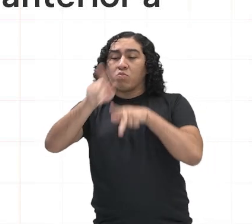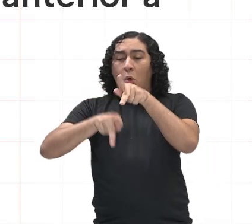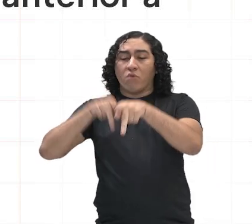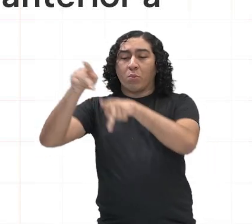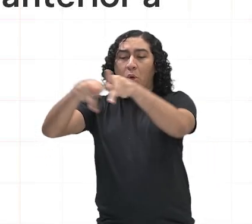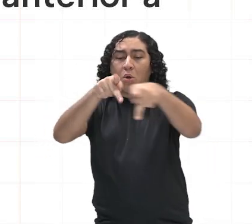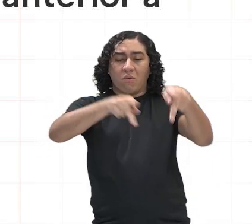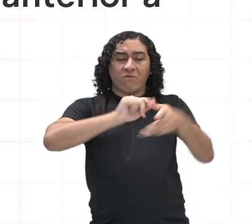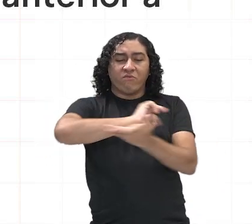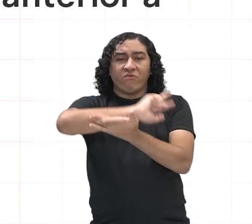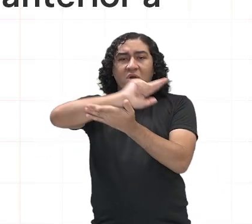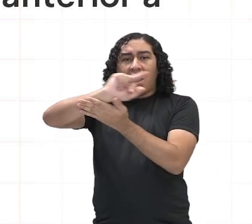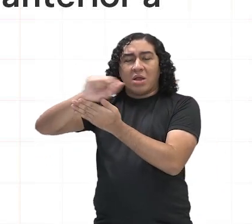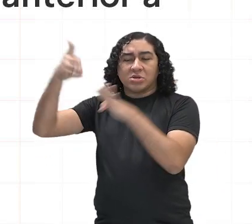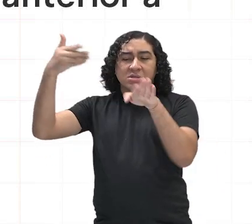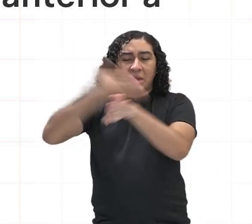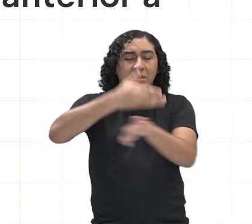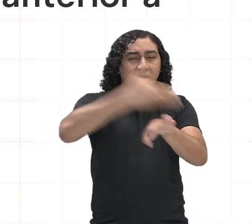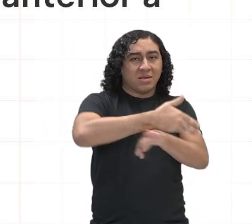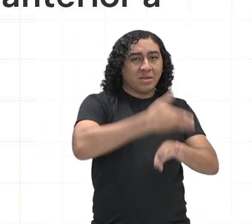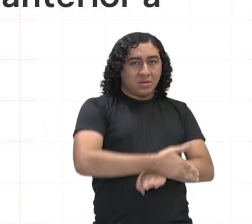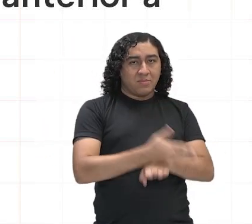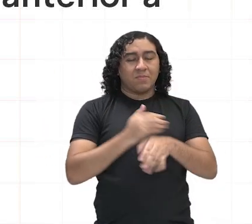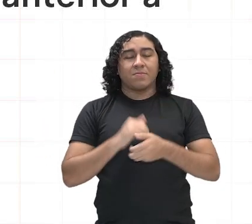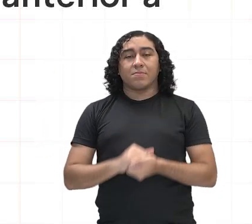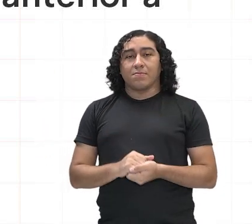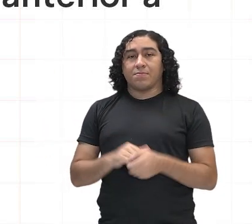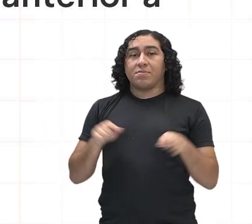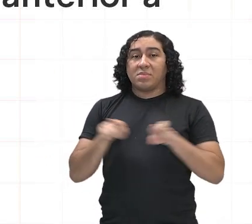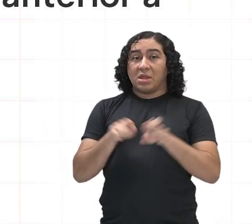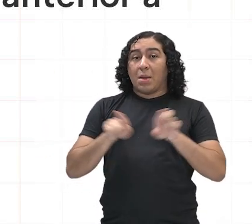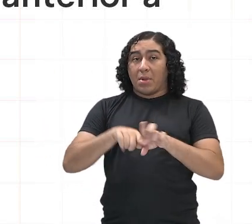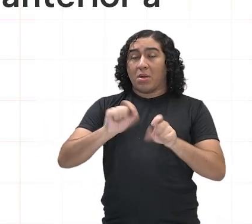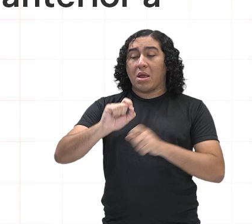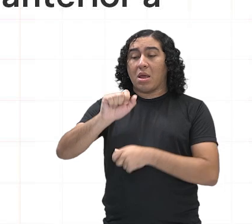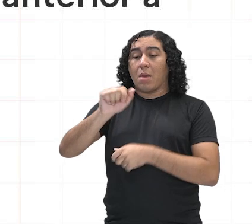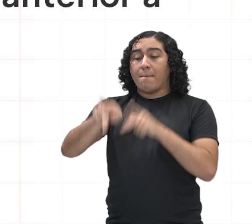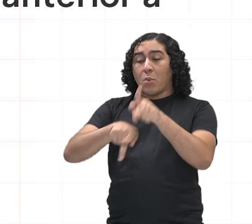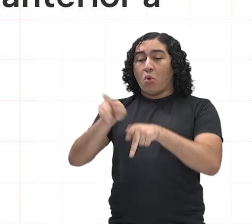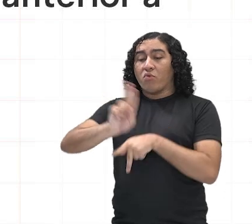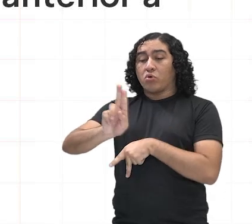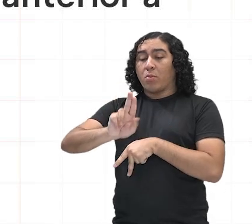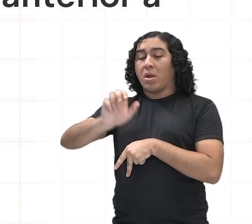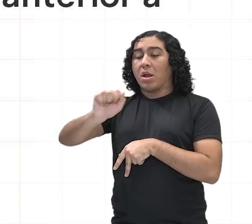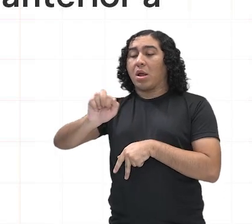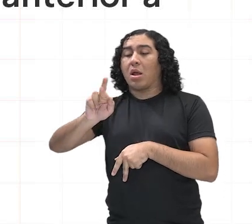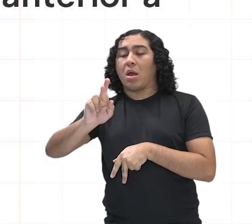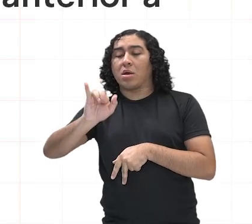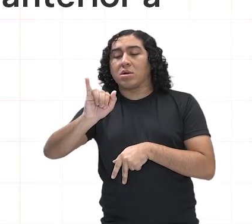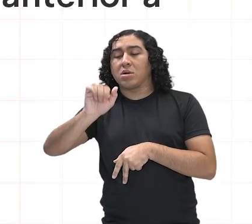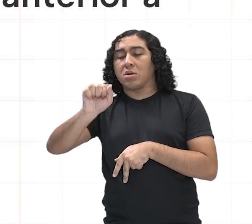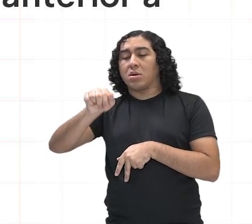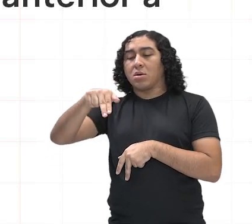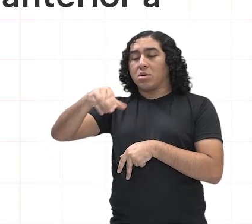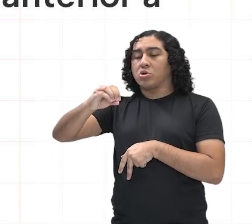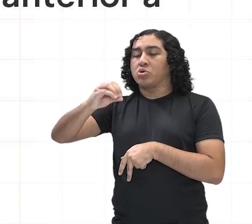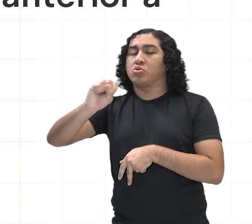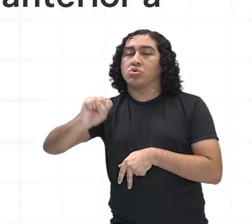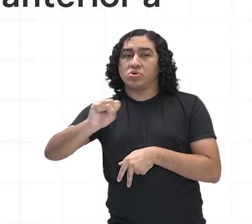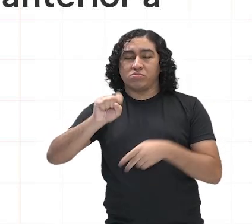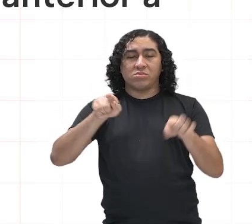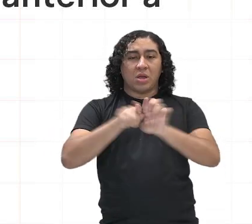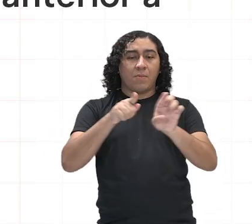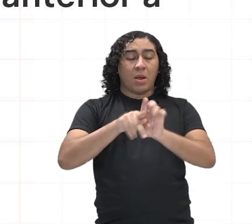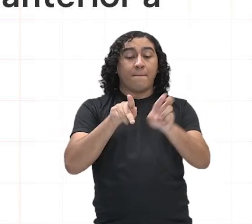povos indo-europeus, tá? Também conhecidos como arianos. Com a invasão dos povos dórios